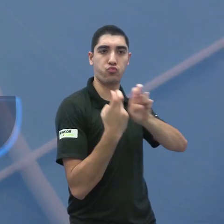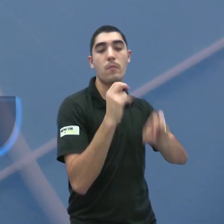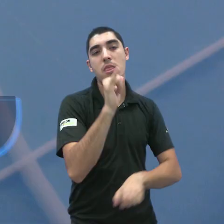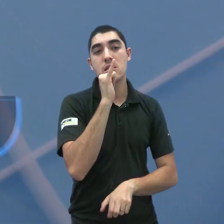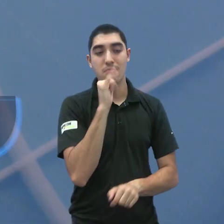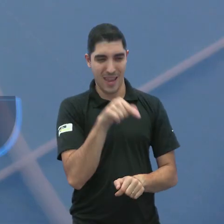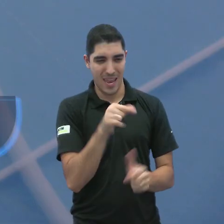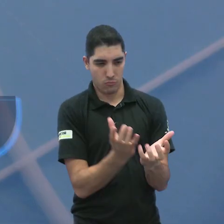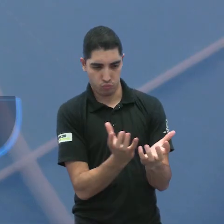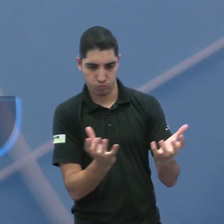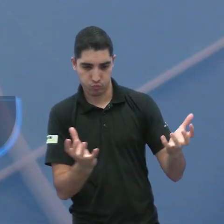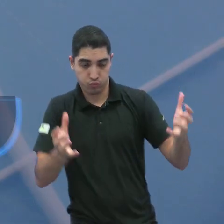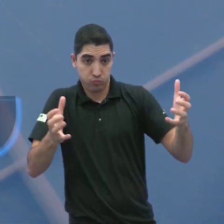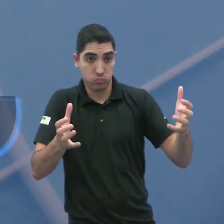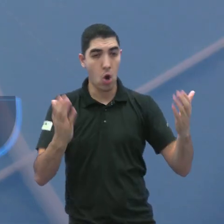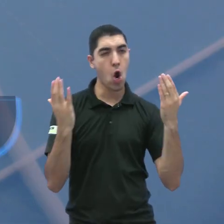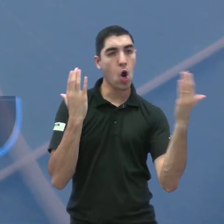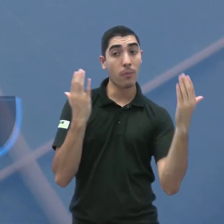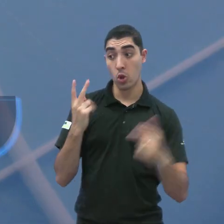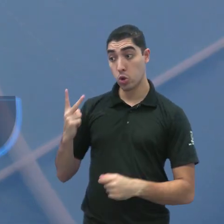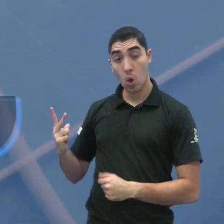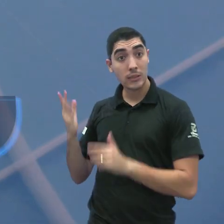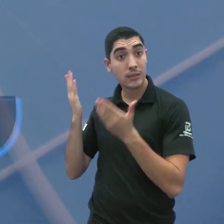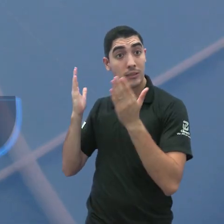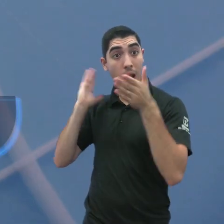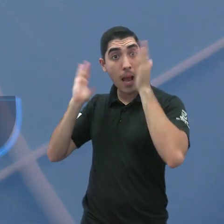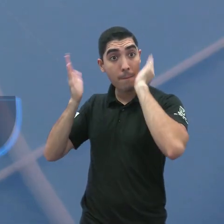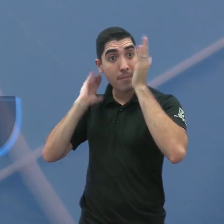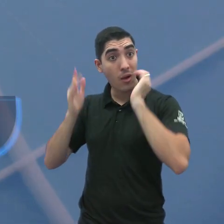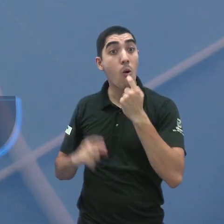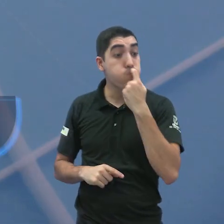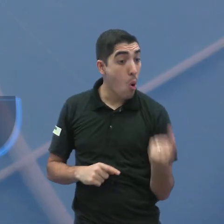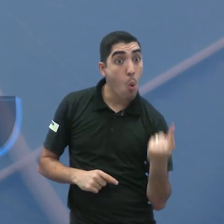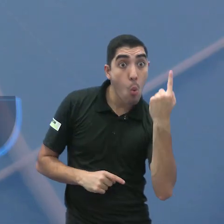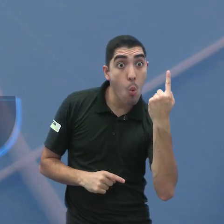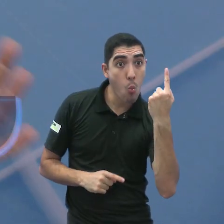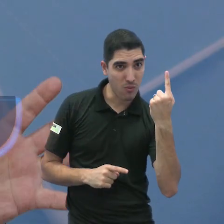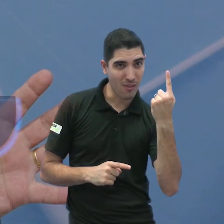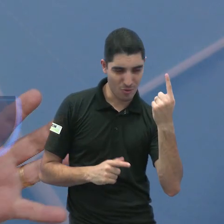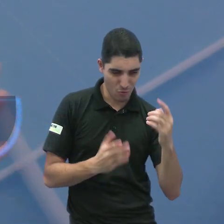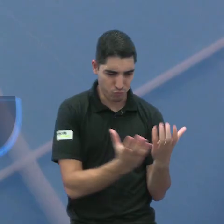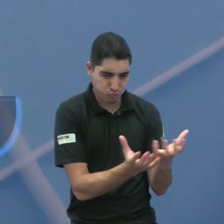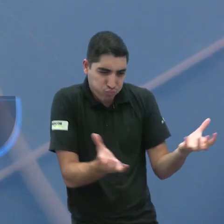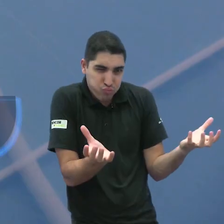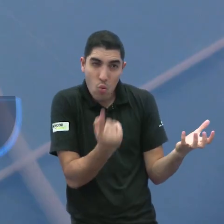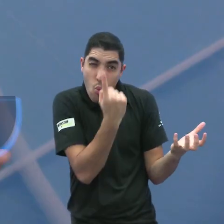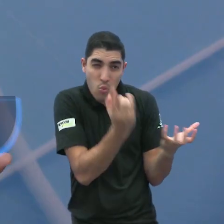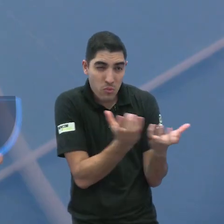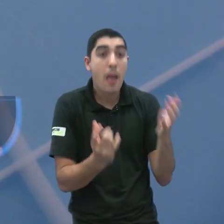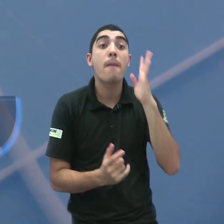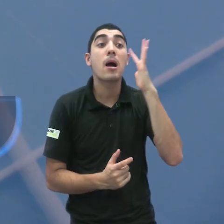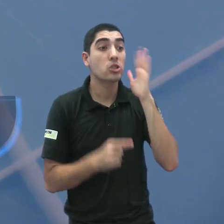vagão equivale a 2 caminhões na estrada. Então, se você tem uma composição, que é uma locomotiva puxando